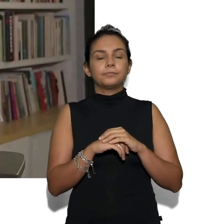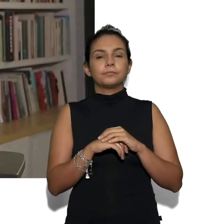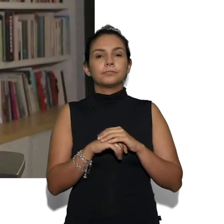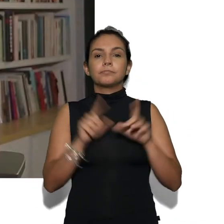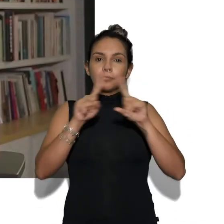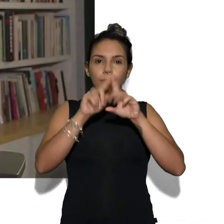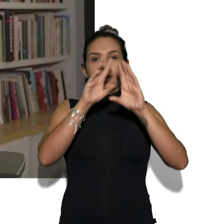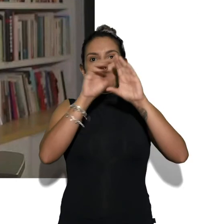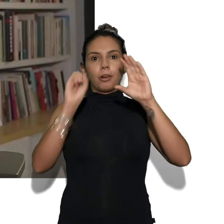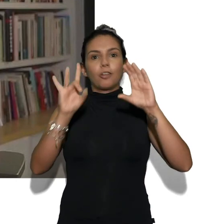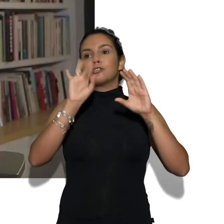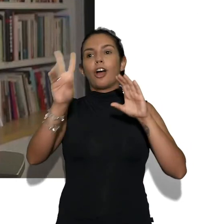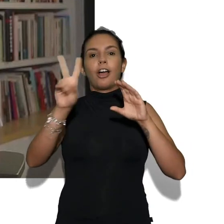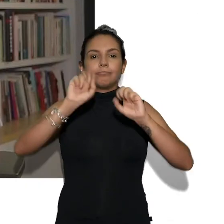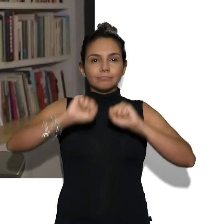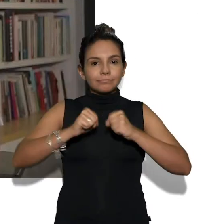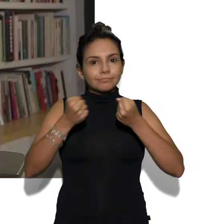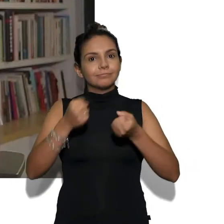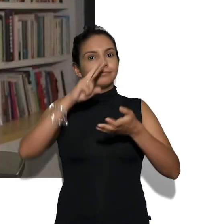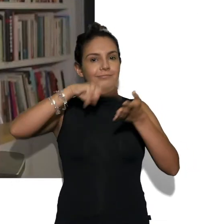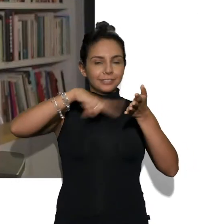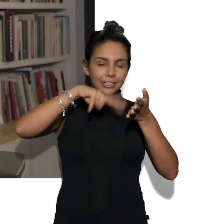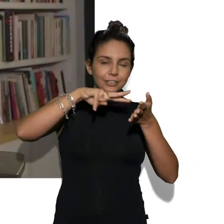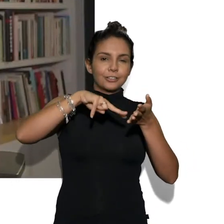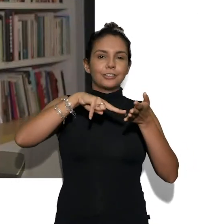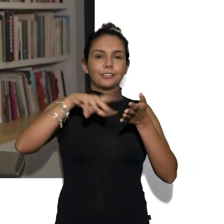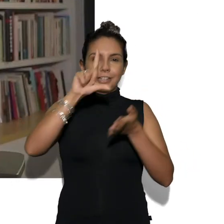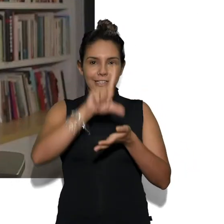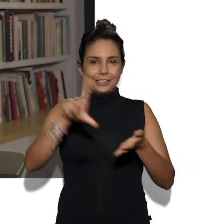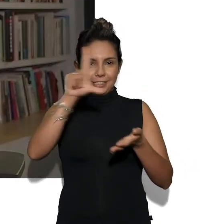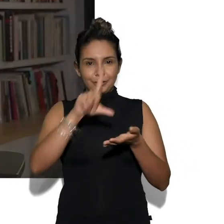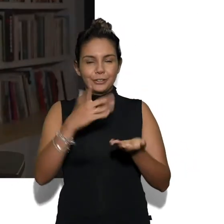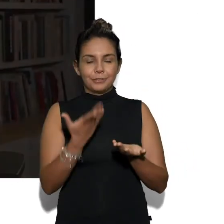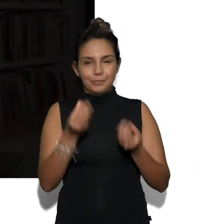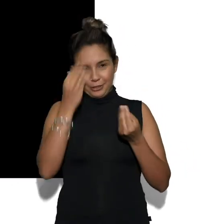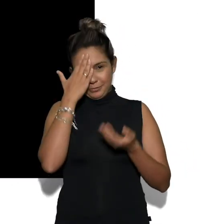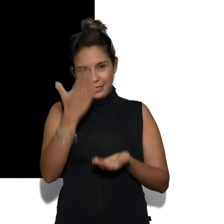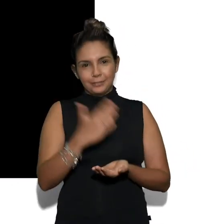Hugo Mães, mas também incentivando a leitura e a literatura. Muito obrigado.